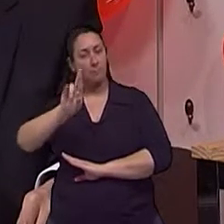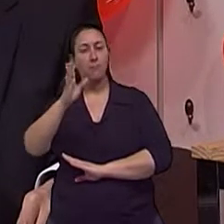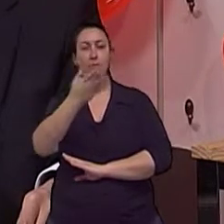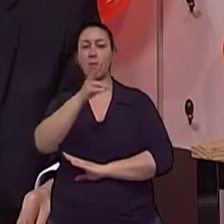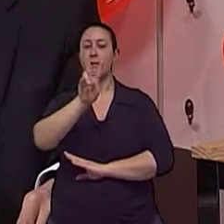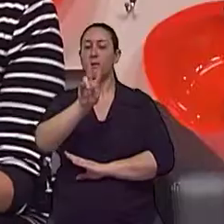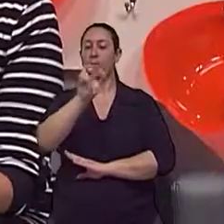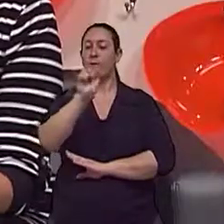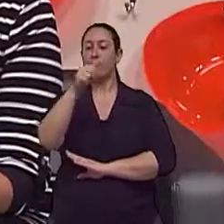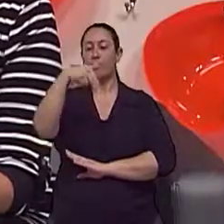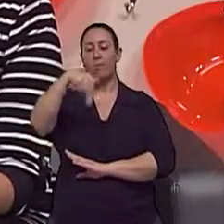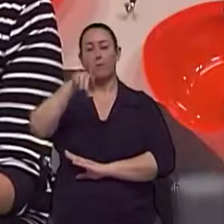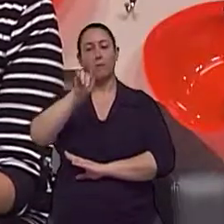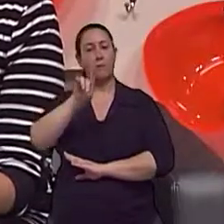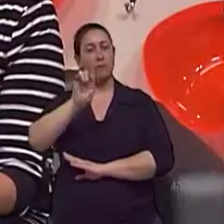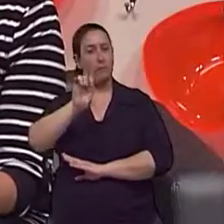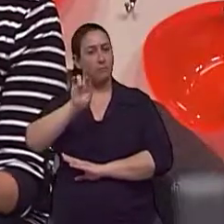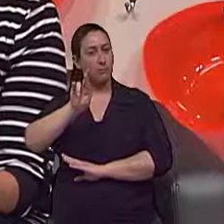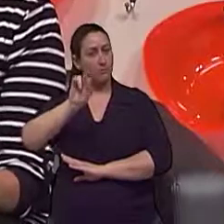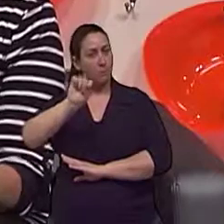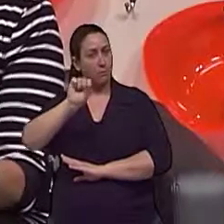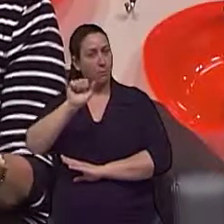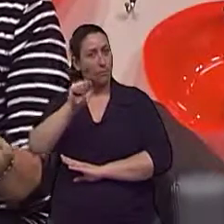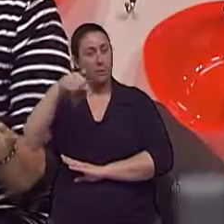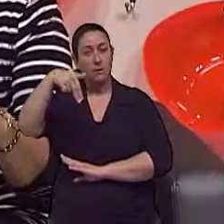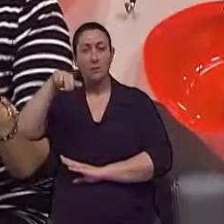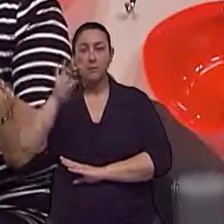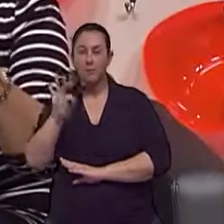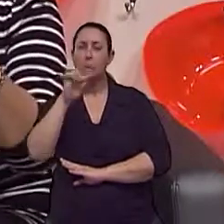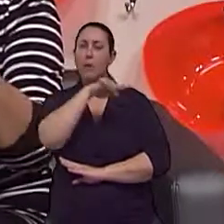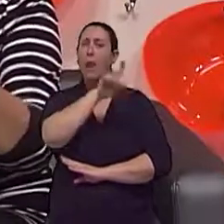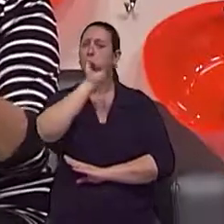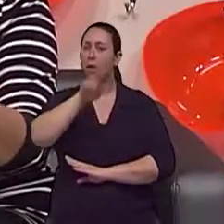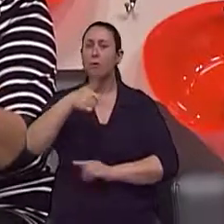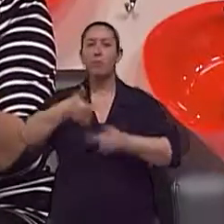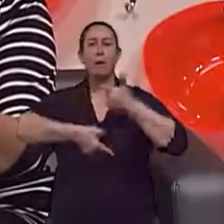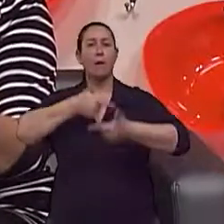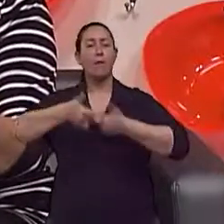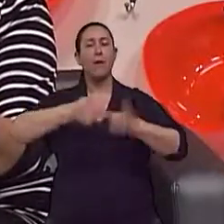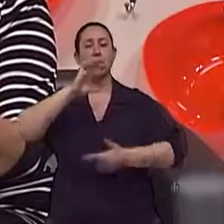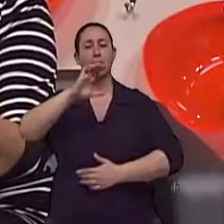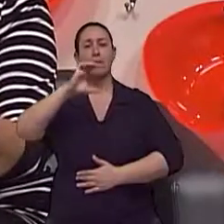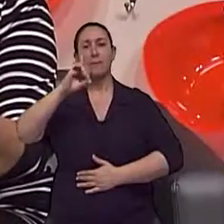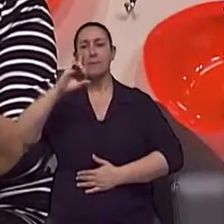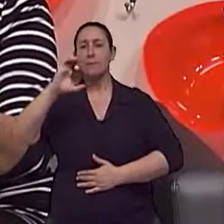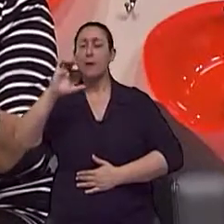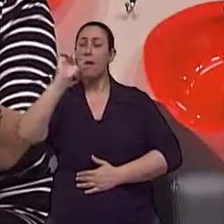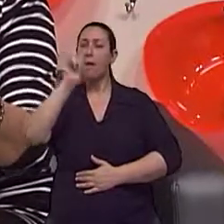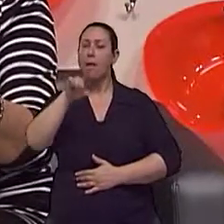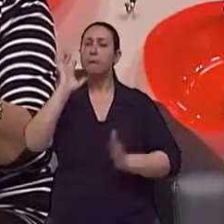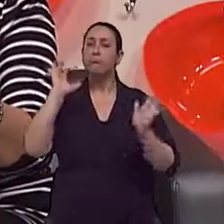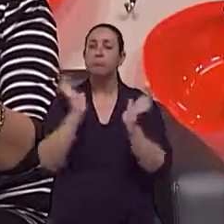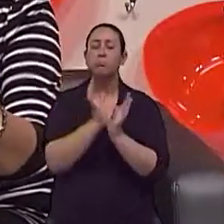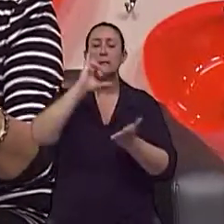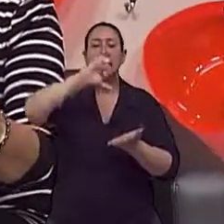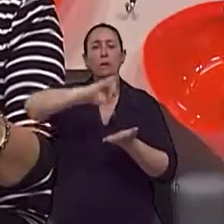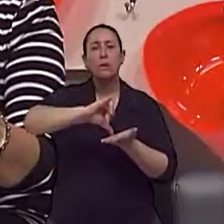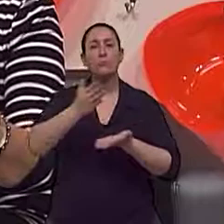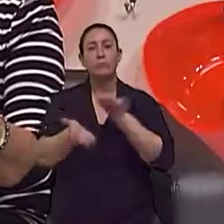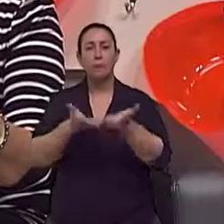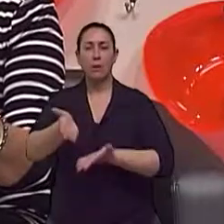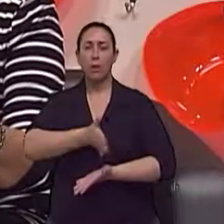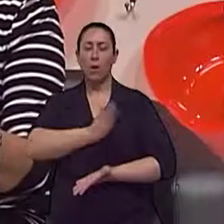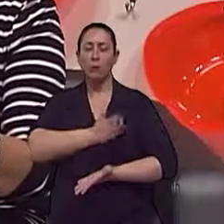do Centro de Diagnóstico cardiológico nós vamos antes ver um VT do seu